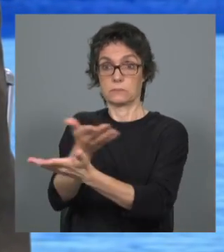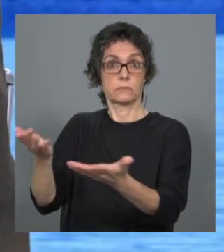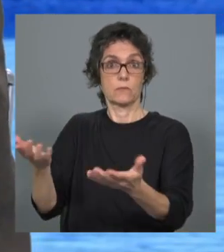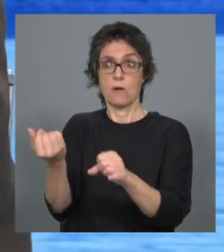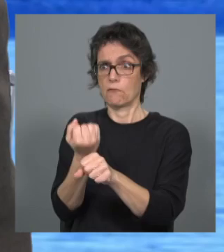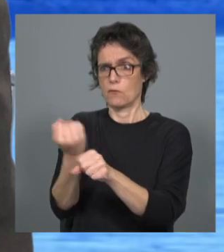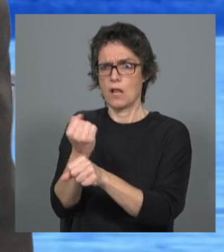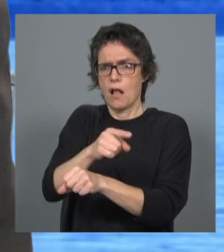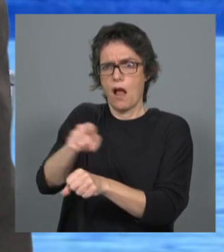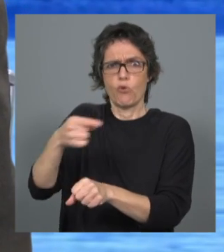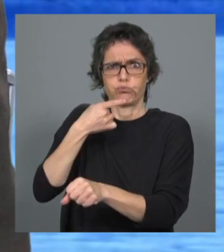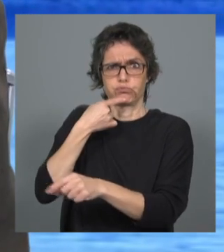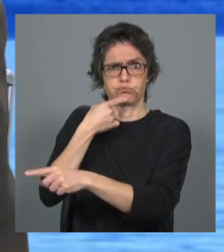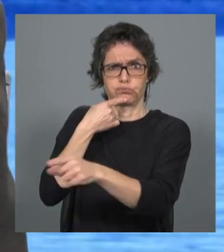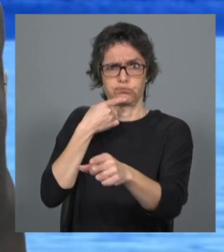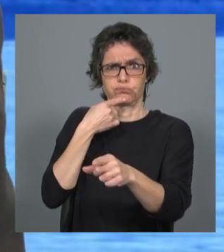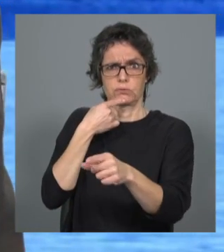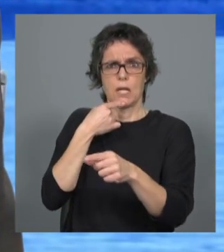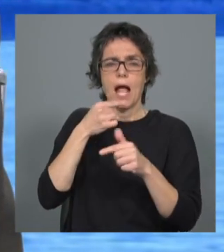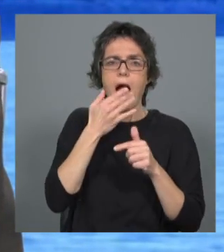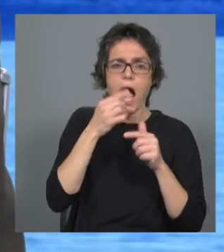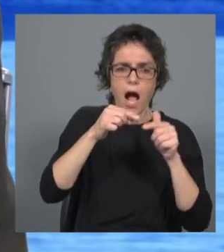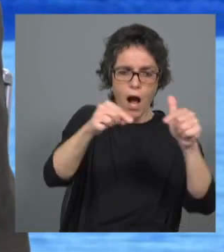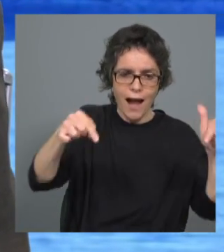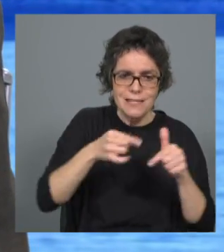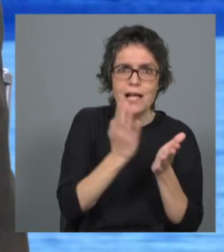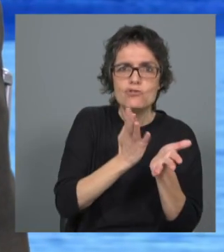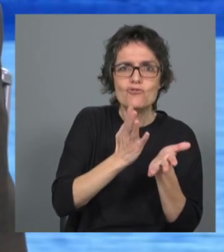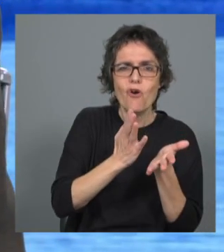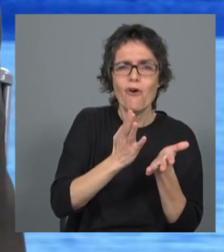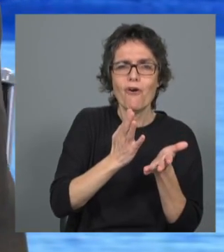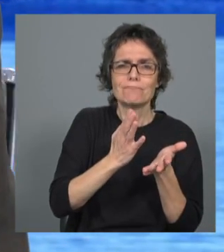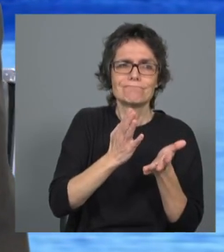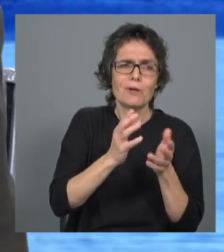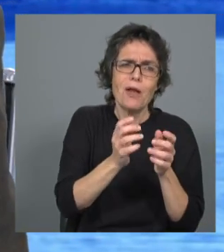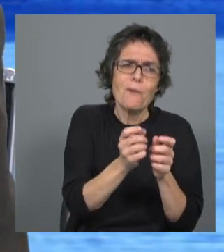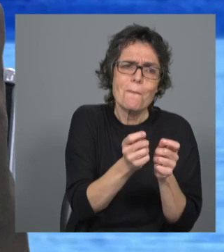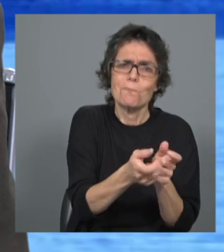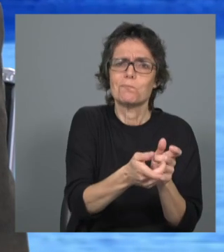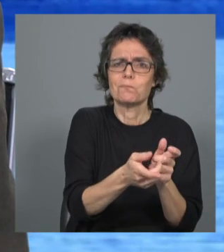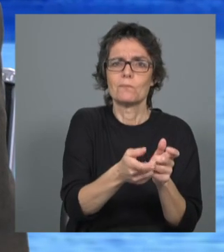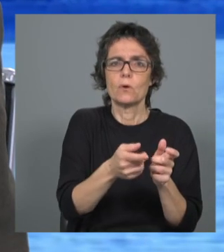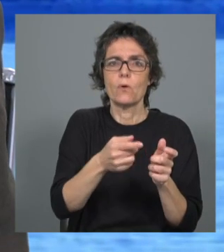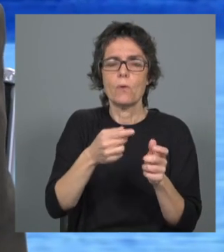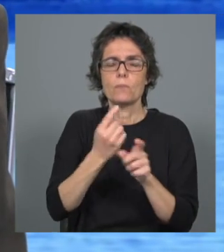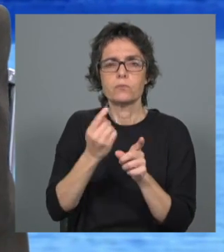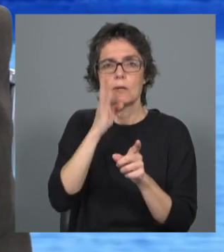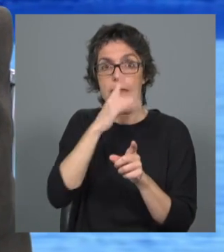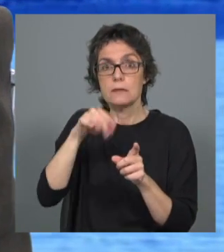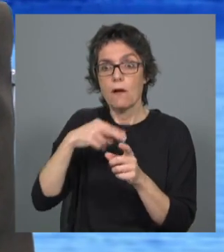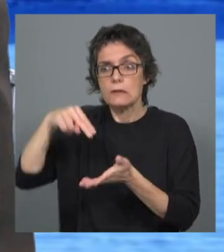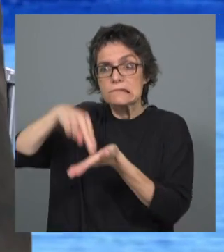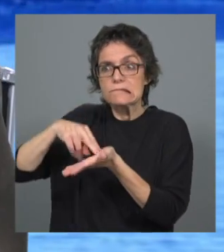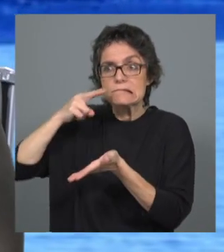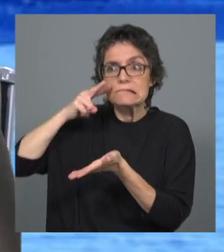sala de aula. A forma de pensar as coisas e sentir que há dificuldades não é